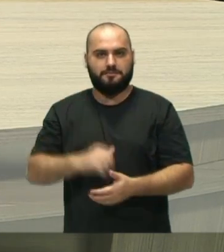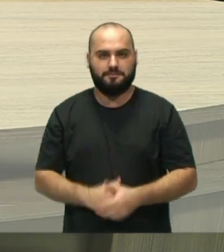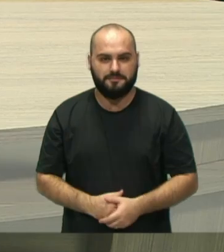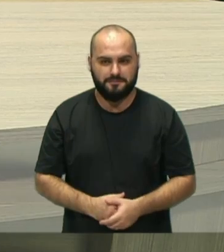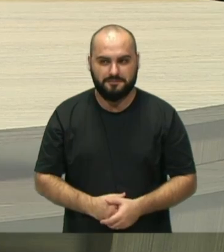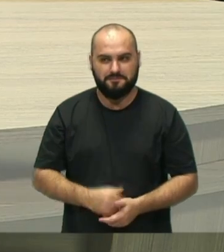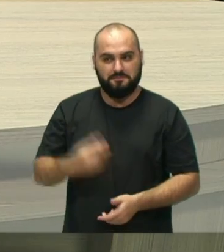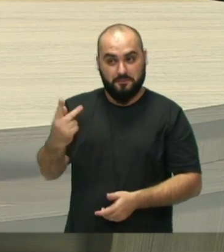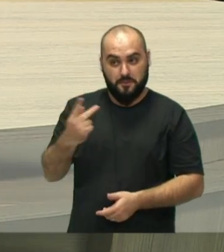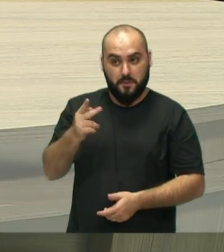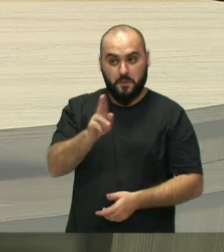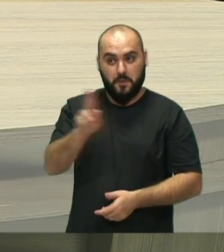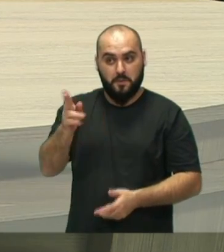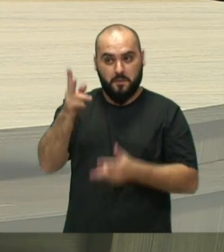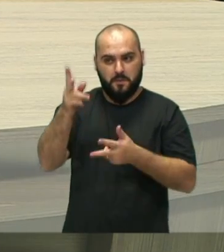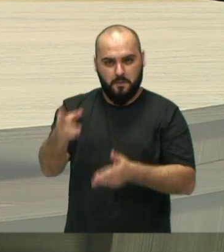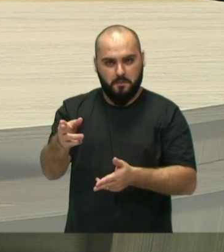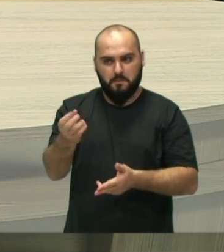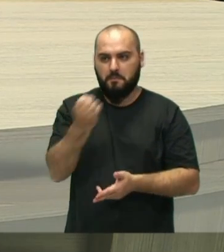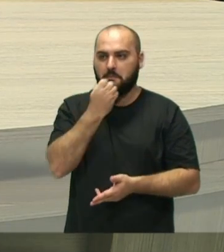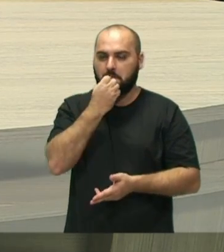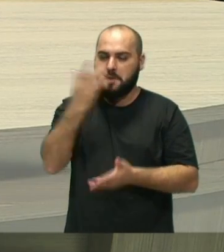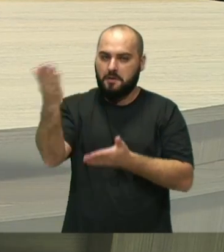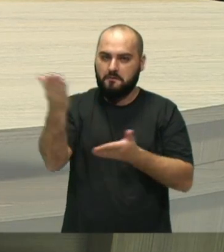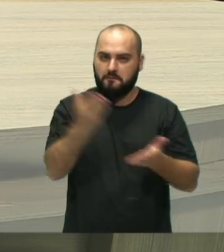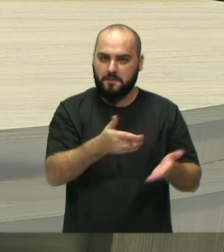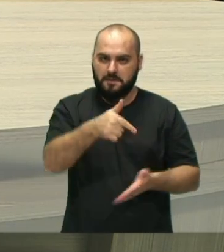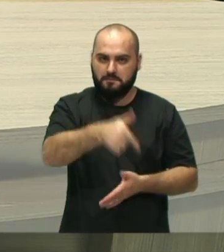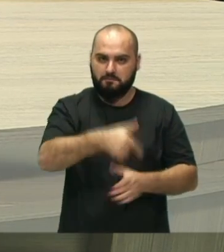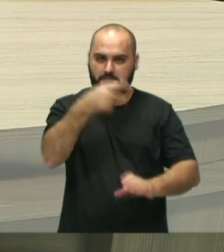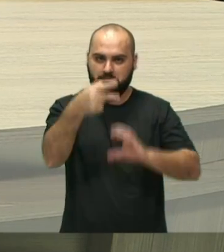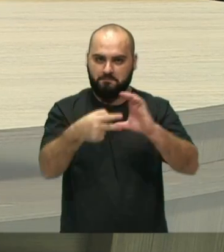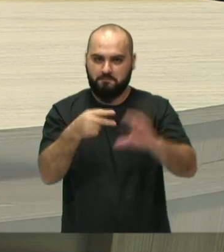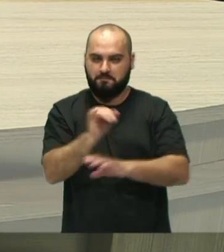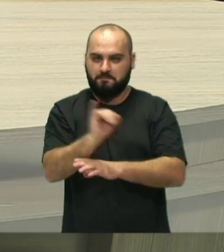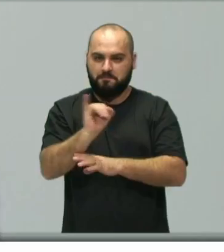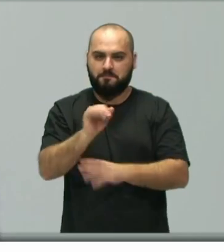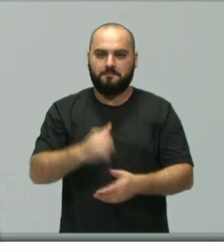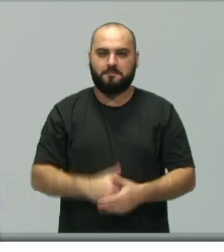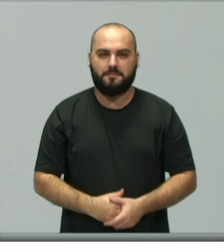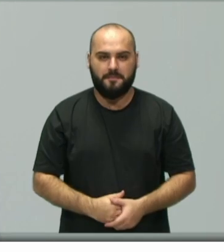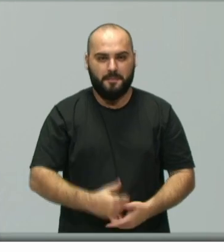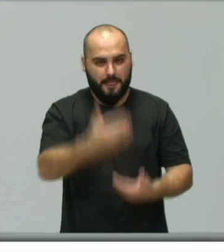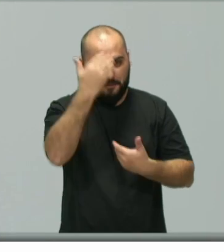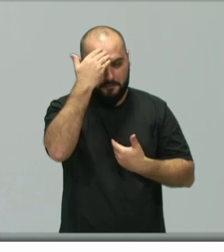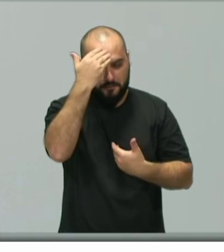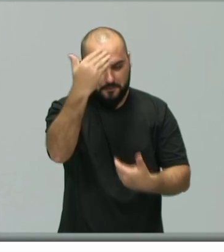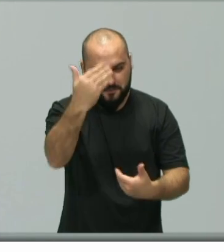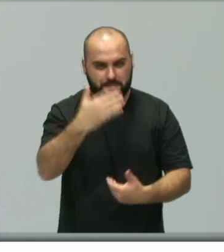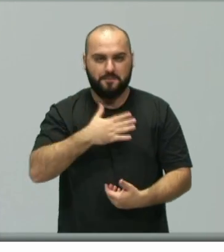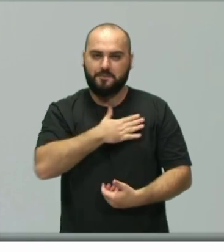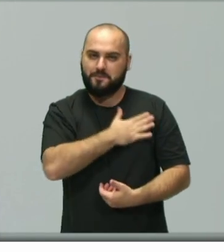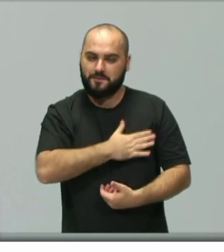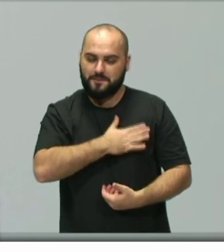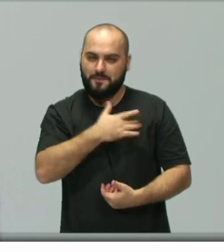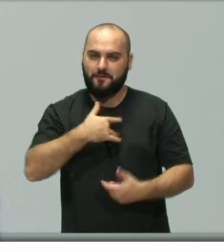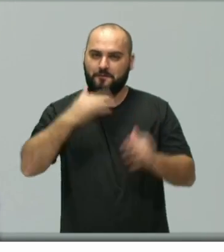xará, seja muito bem-vinda aqui ao Câmara Aberta. Muito obrigada, é um prazer, fico muito feliz de estar